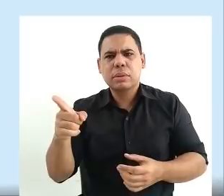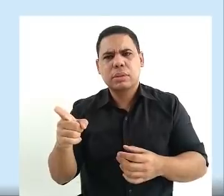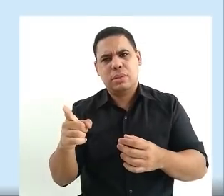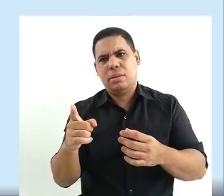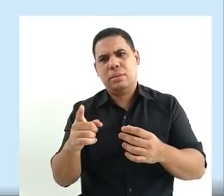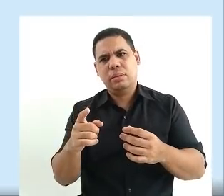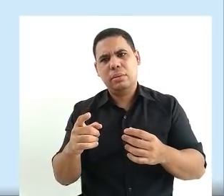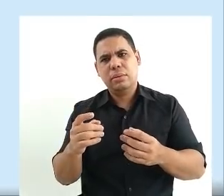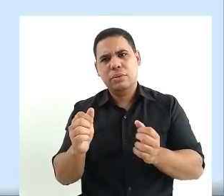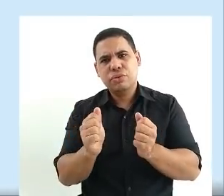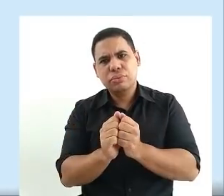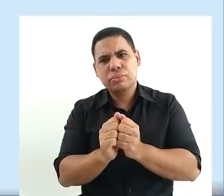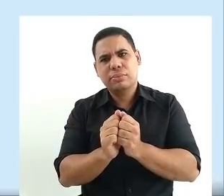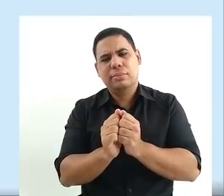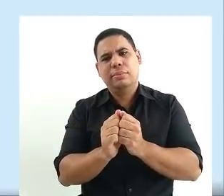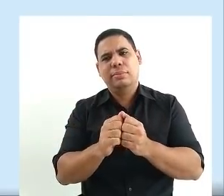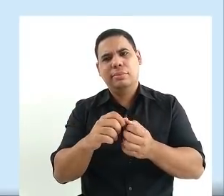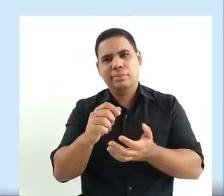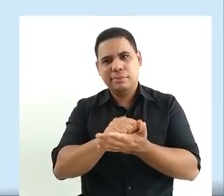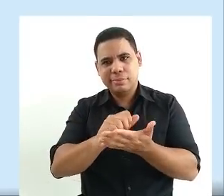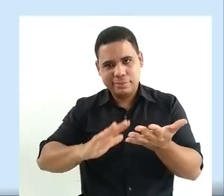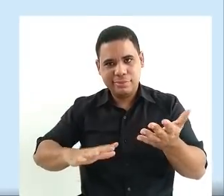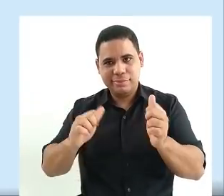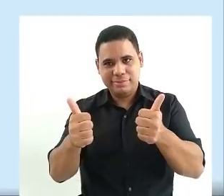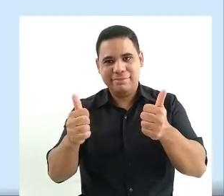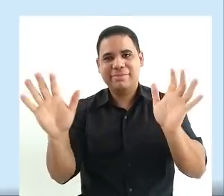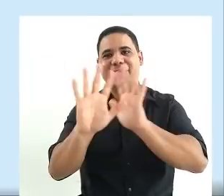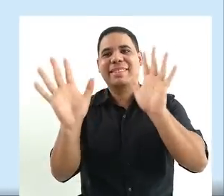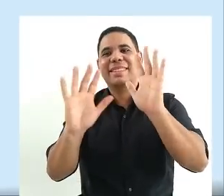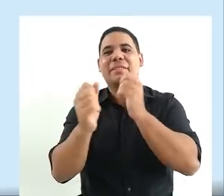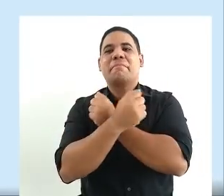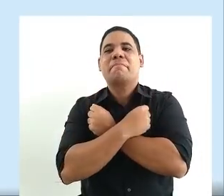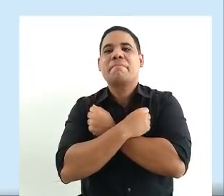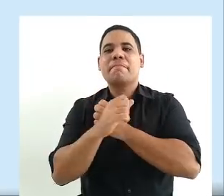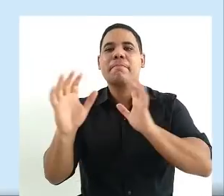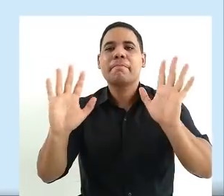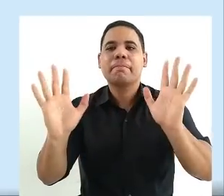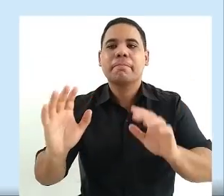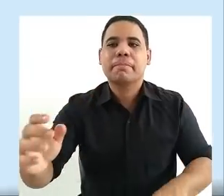colegas, com seus parentes e veja o que é que acontece. Até a próxima e bons estudos!